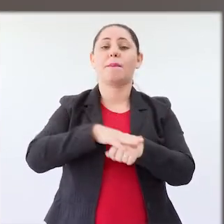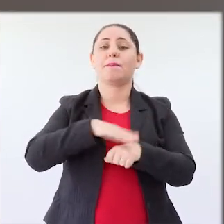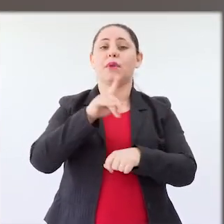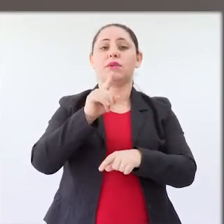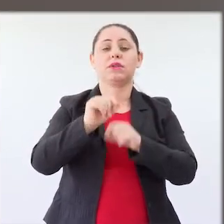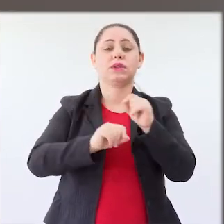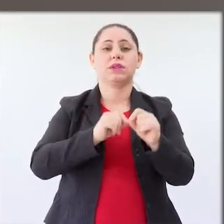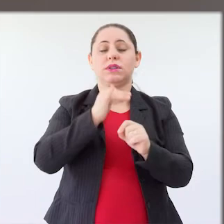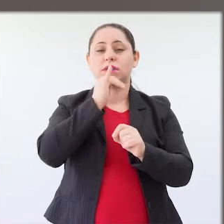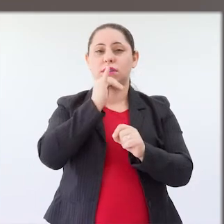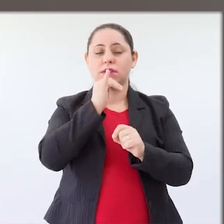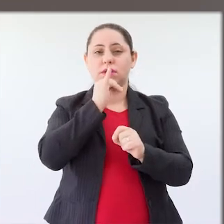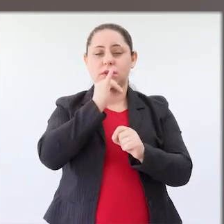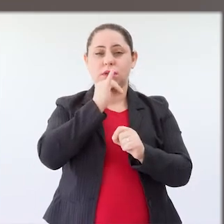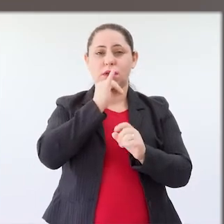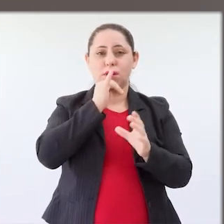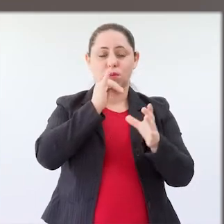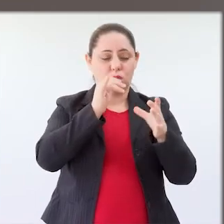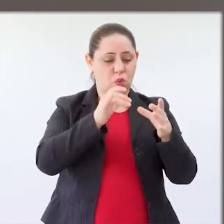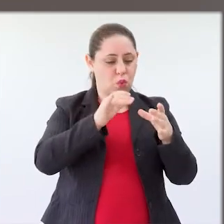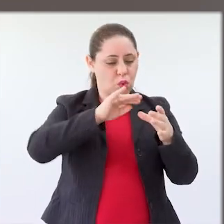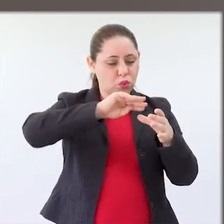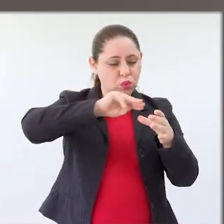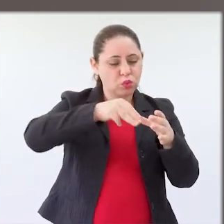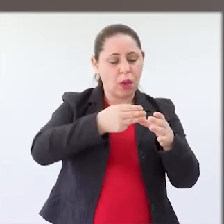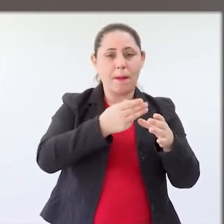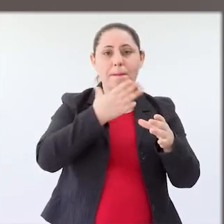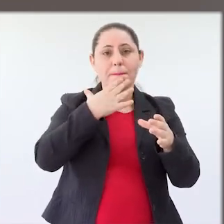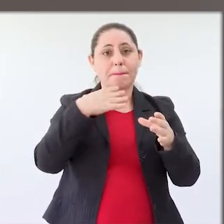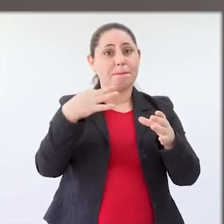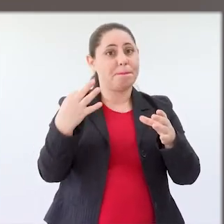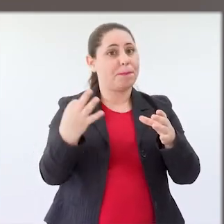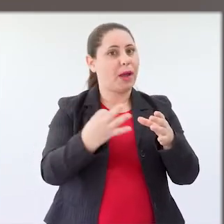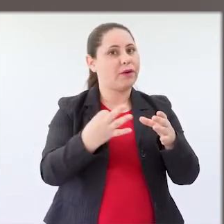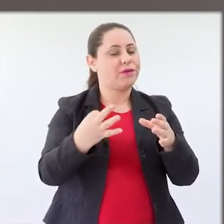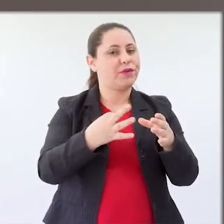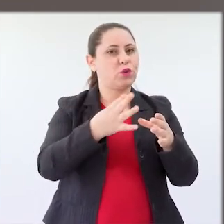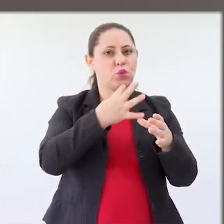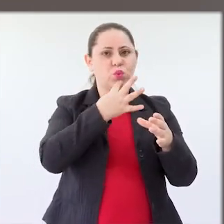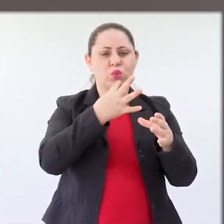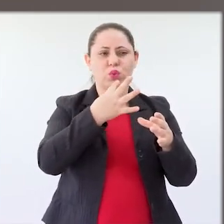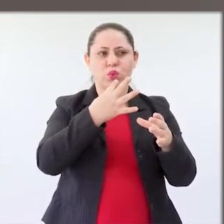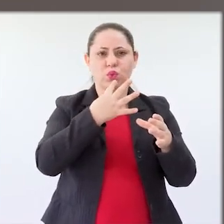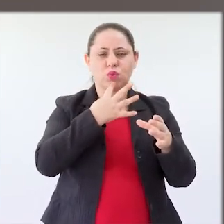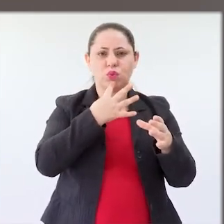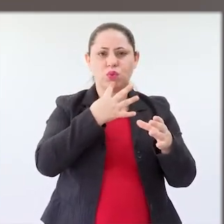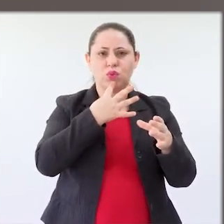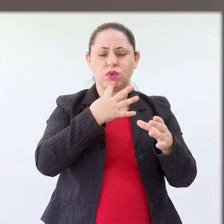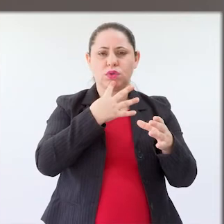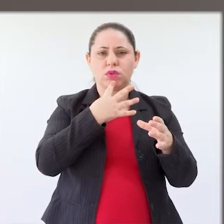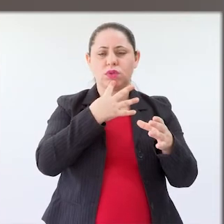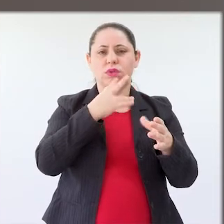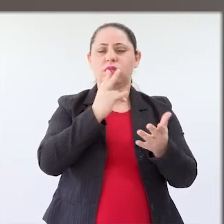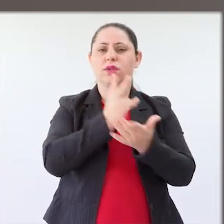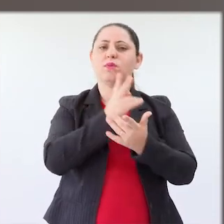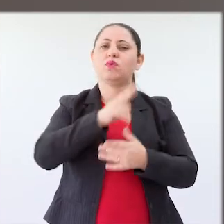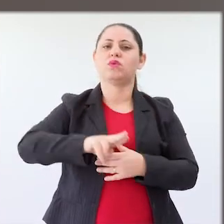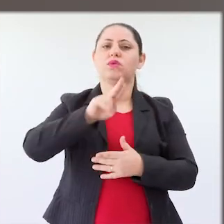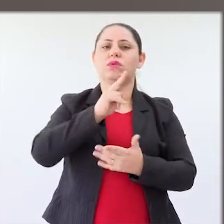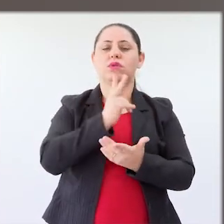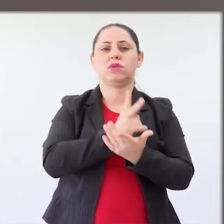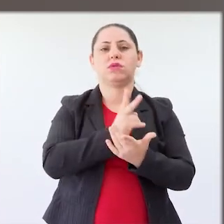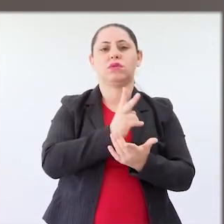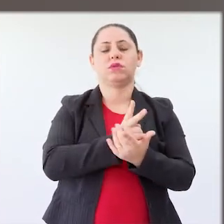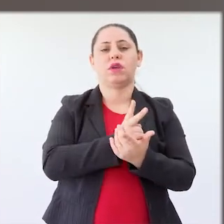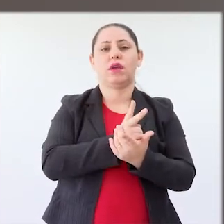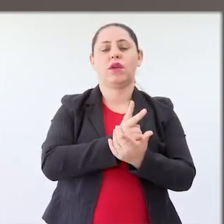menos às vezes é mais. Você pegar uma marca boa, de qualidade, reconhecida, está utilizando sempre.